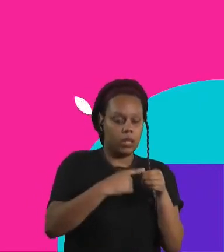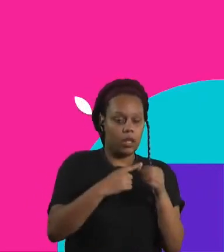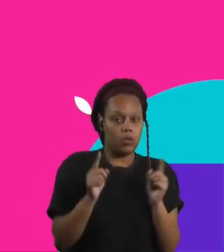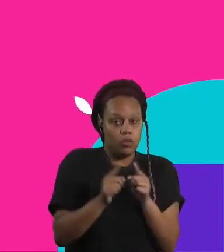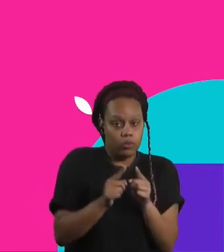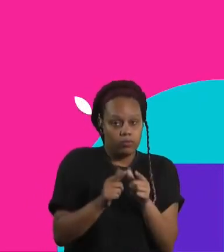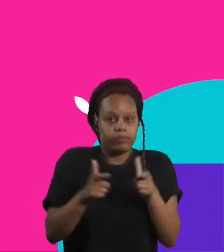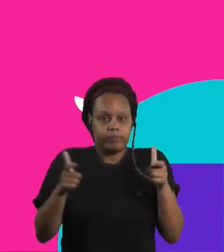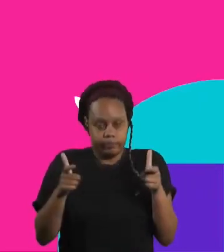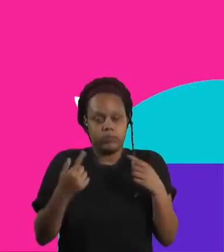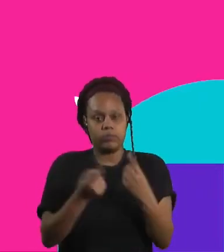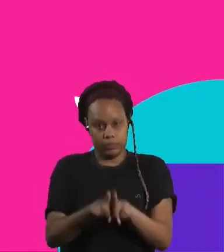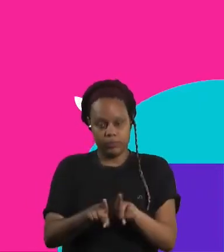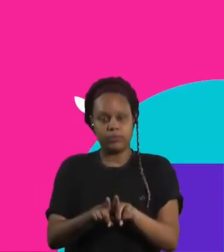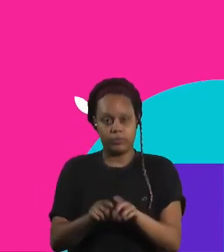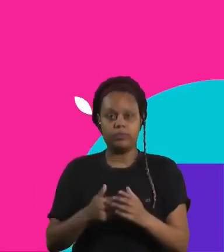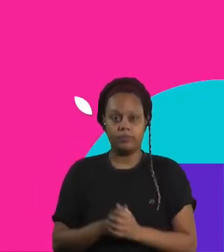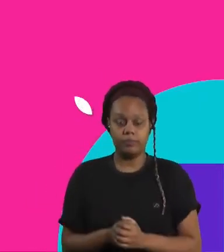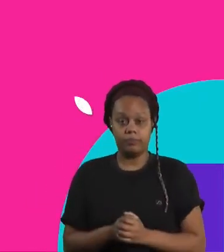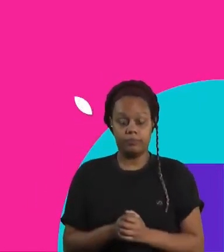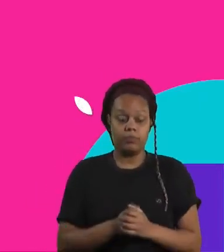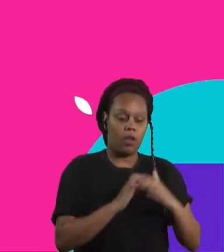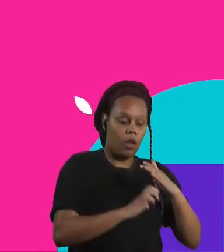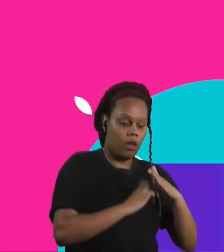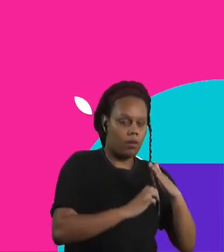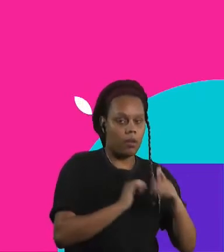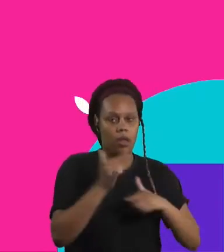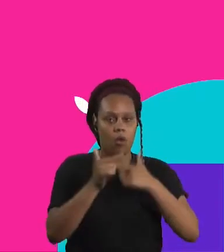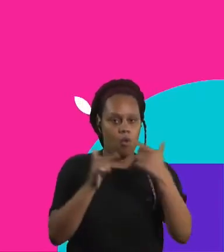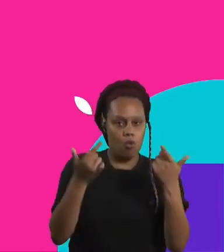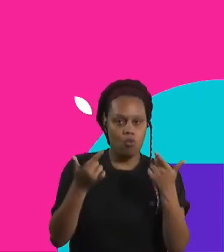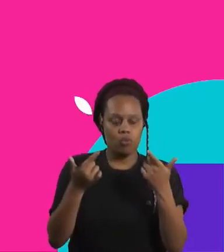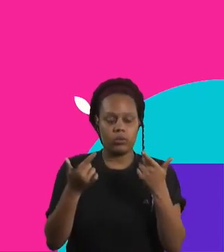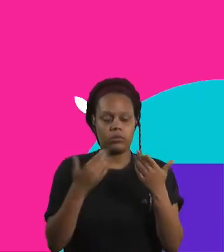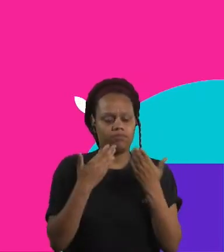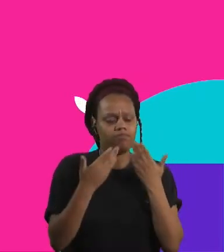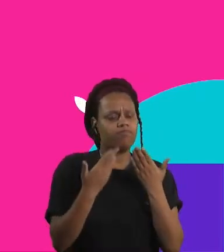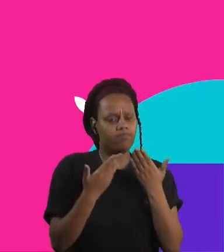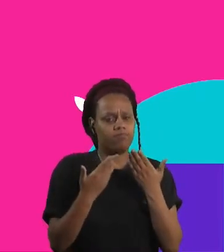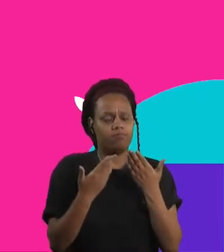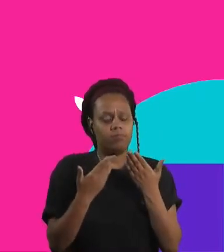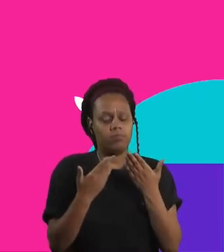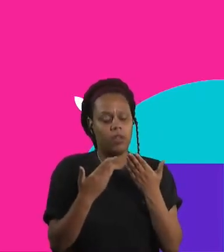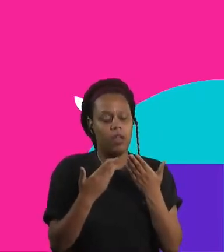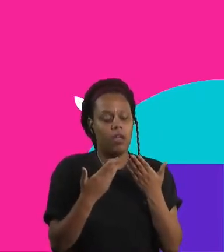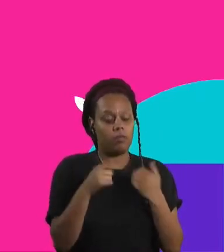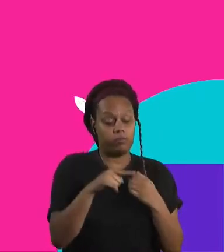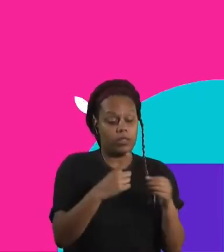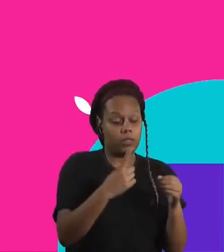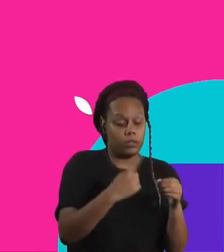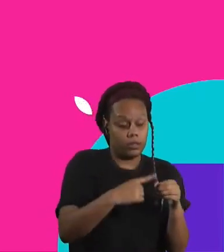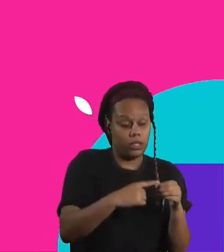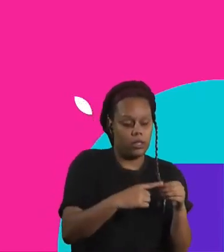organizações também, né, obviamente, condizentes com o porte dessas cidades, e a gente busca, então, apoiar projetos, como eu